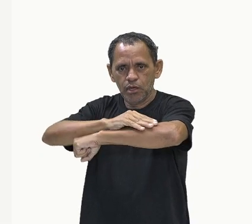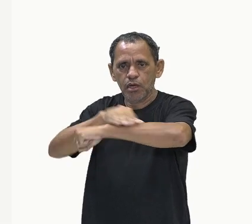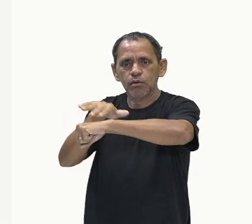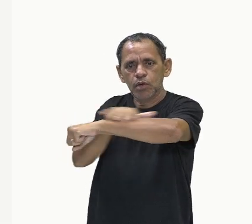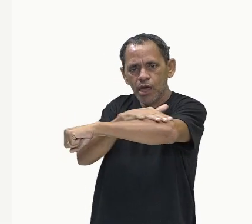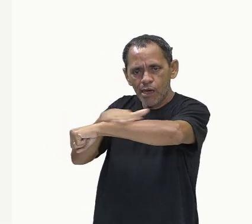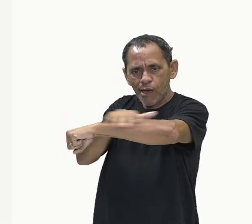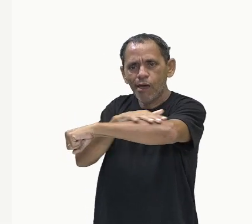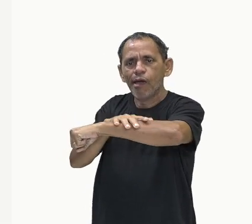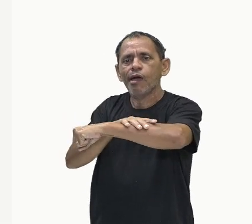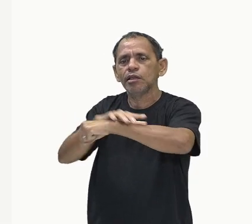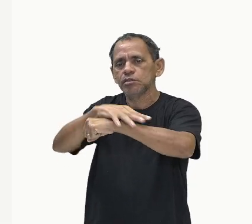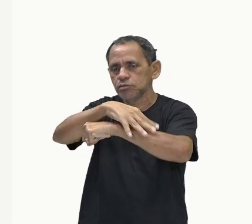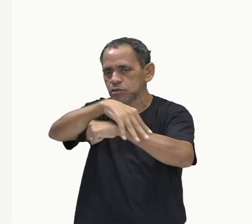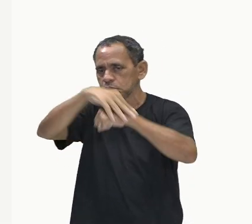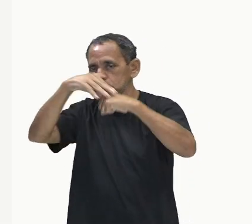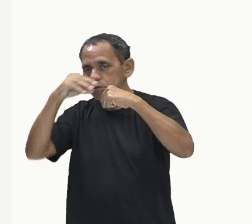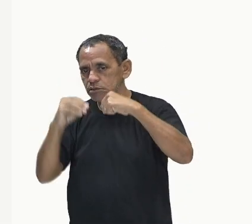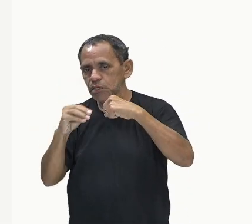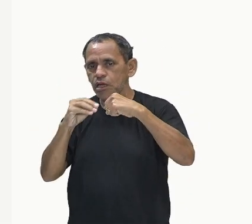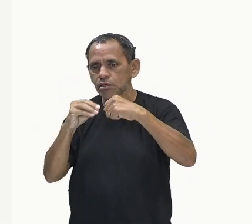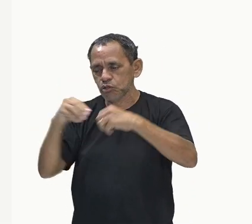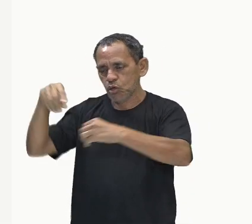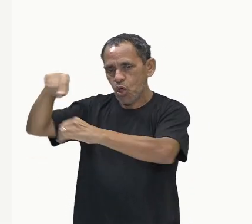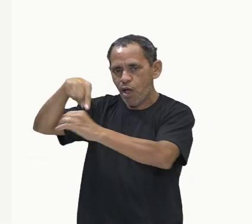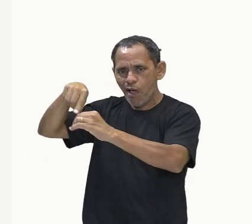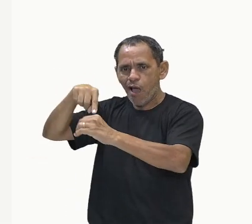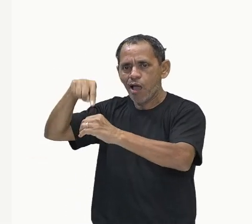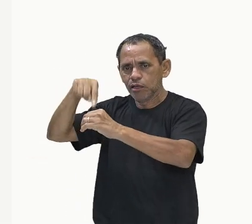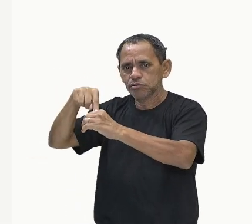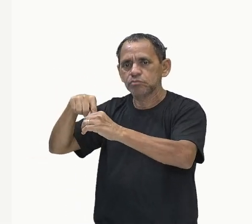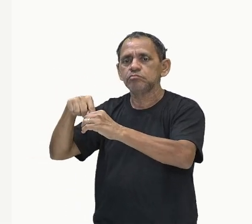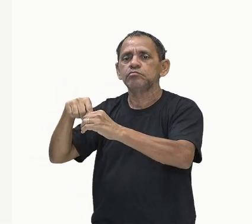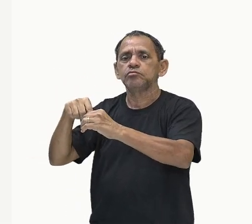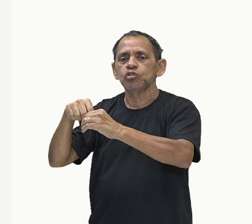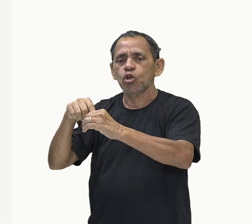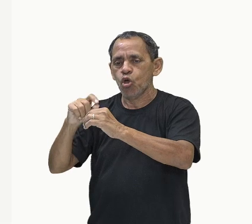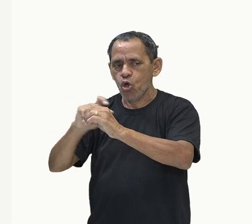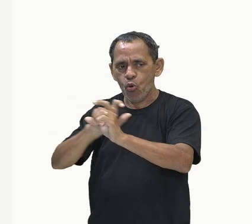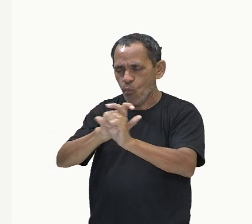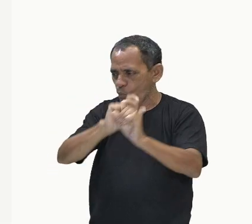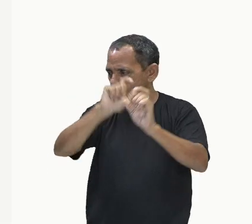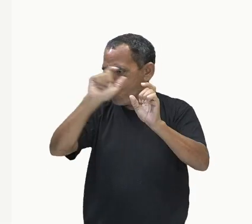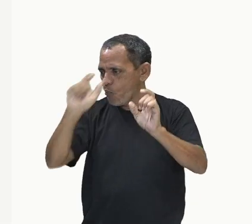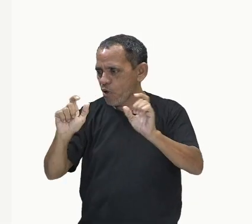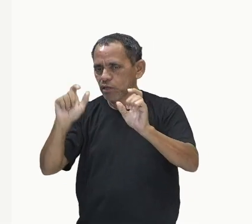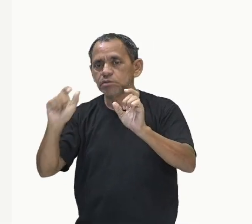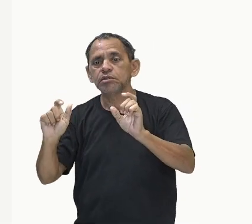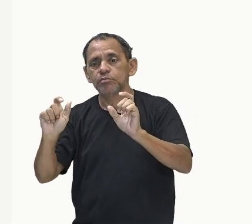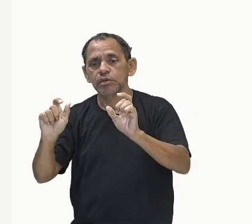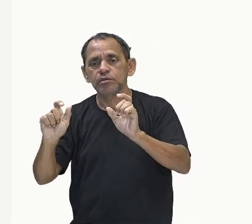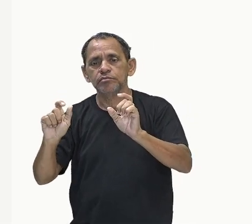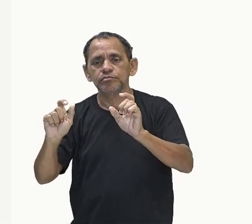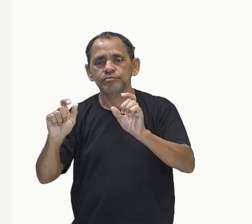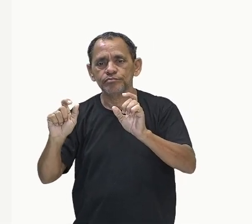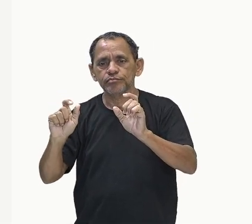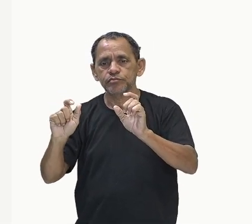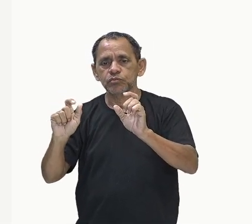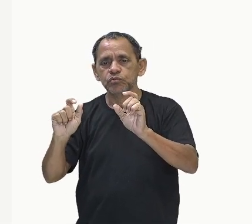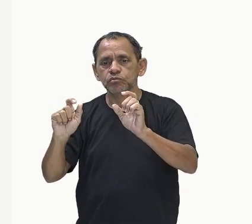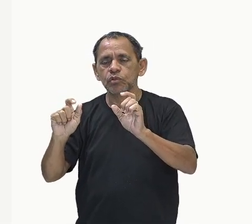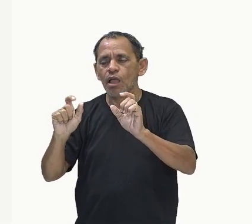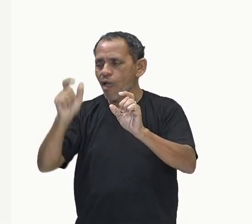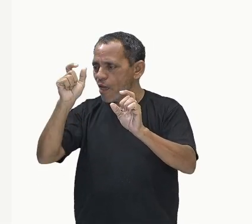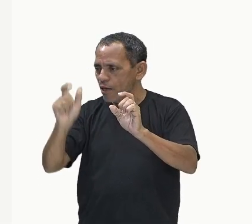extrai-se dessas células o núcleo. Só o núcleo isola ele numa pipeta. Introduz